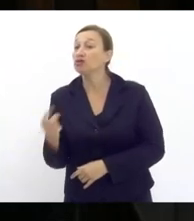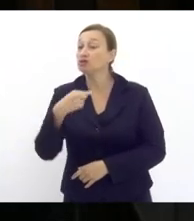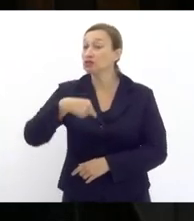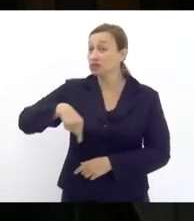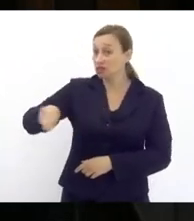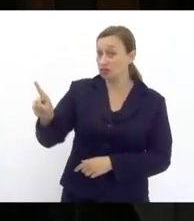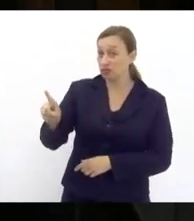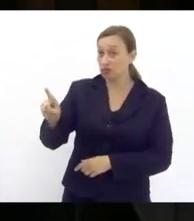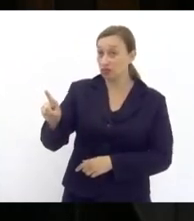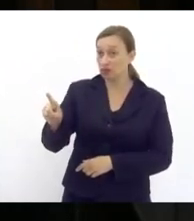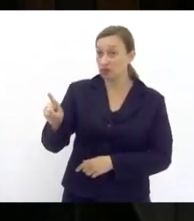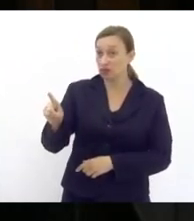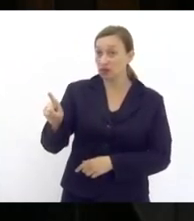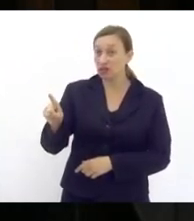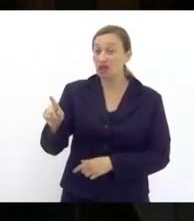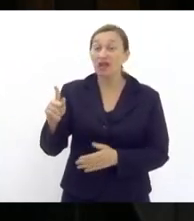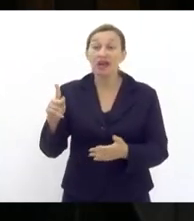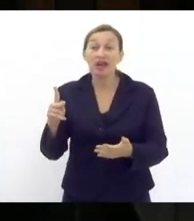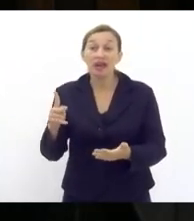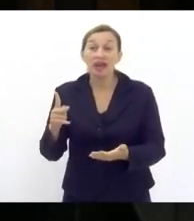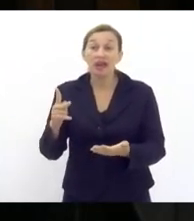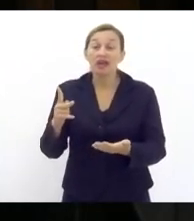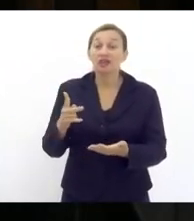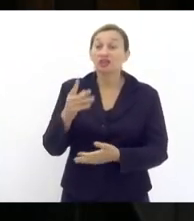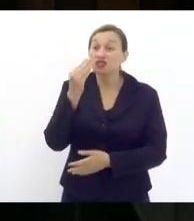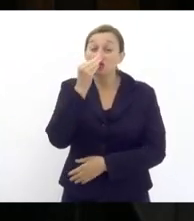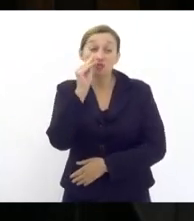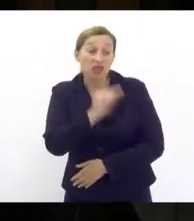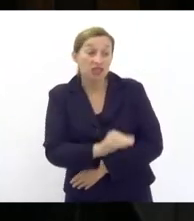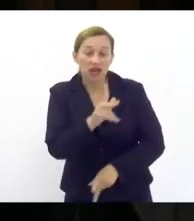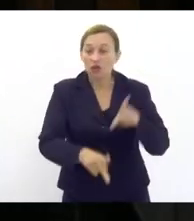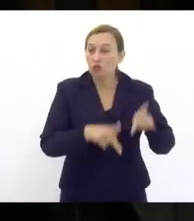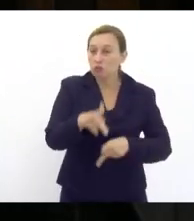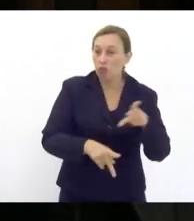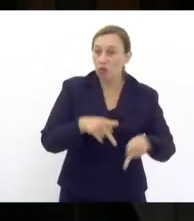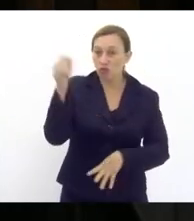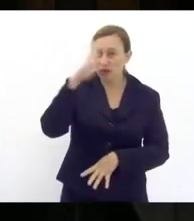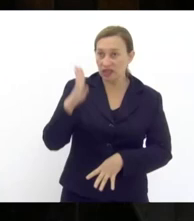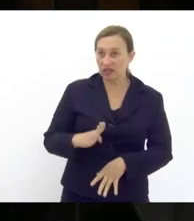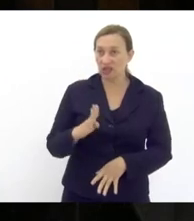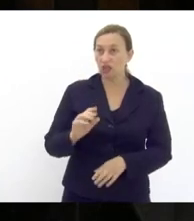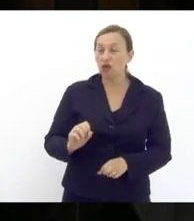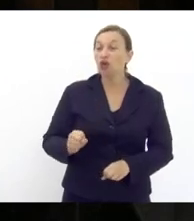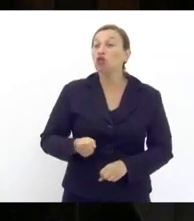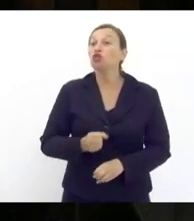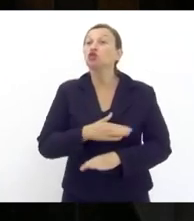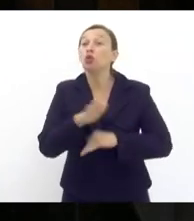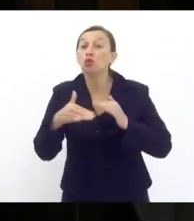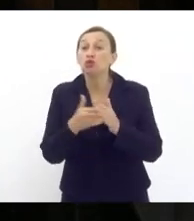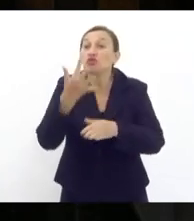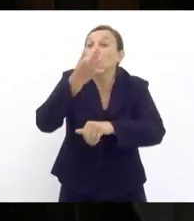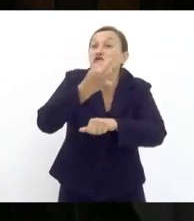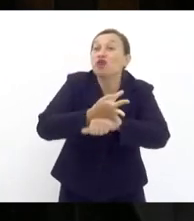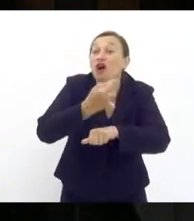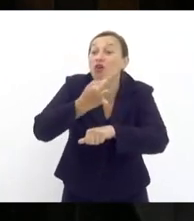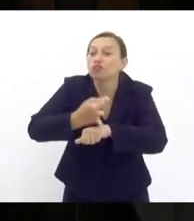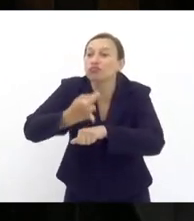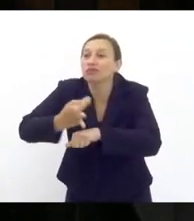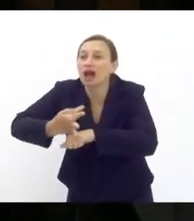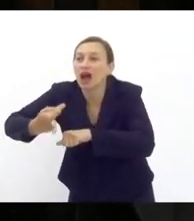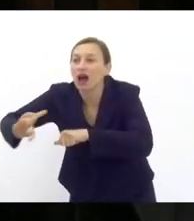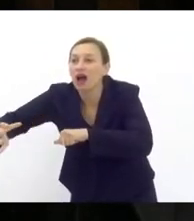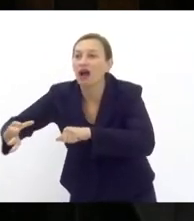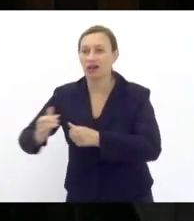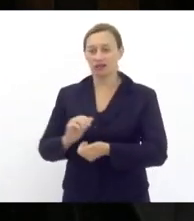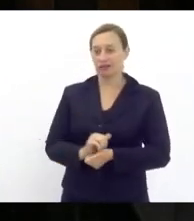foram desidiosos com a população do Rio de Janeiro, quando todos faltaram,